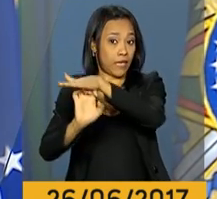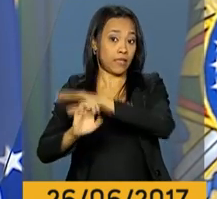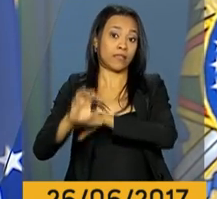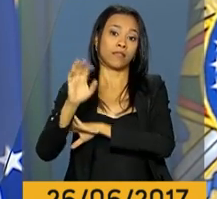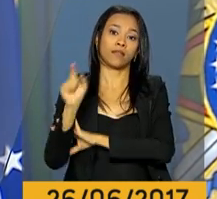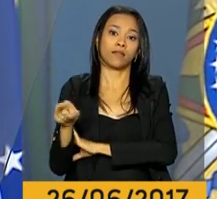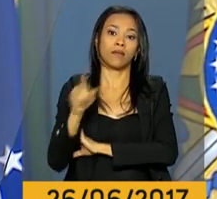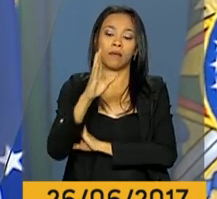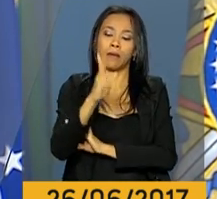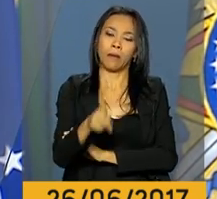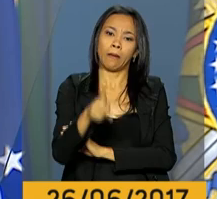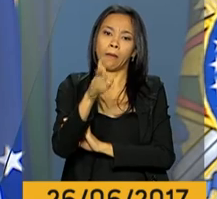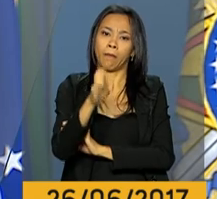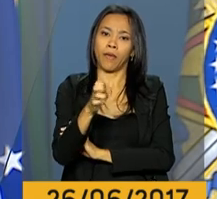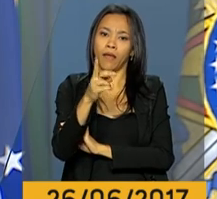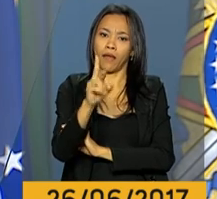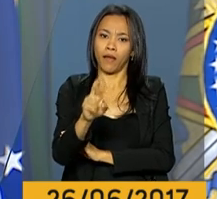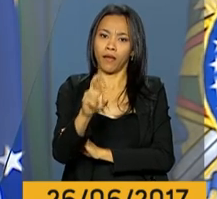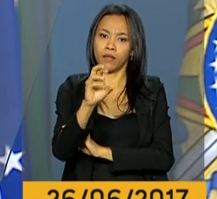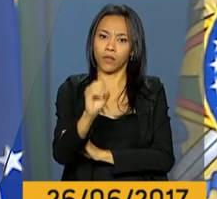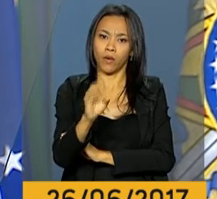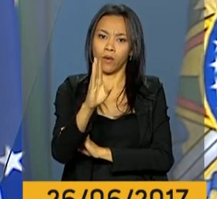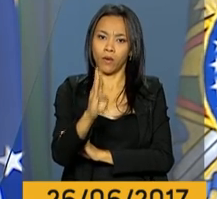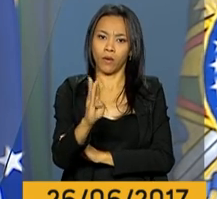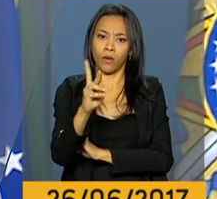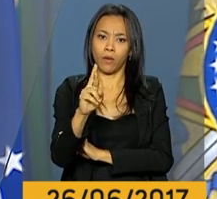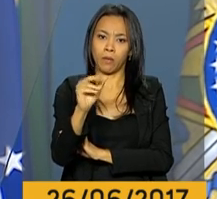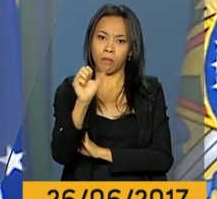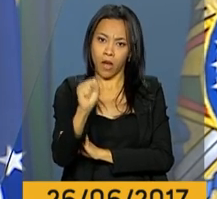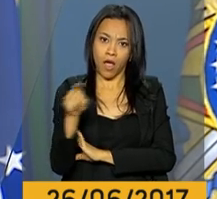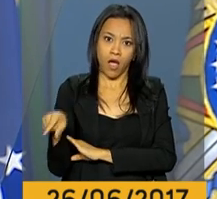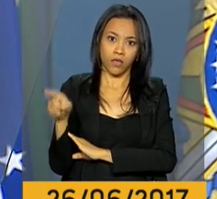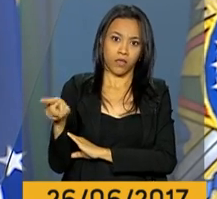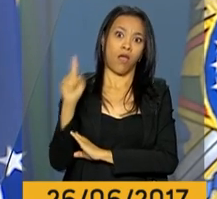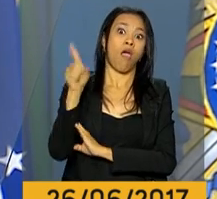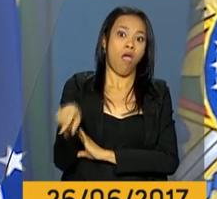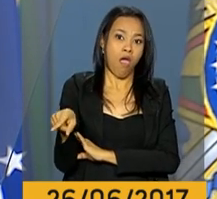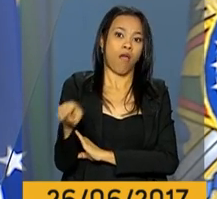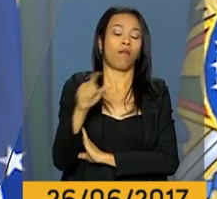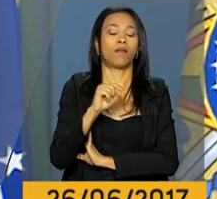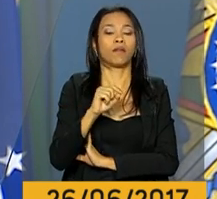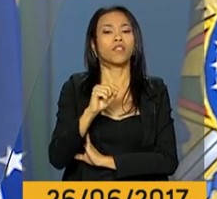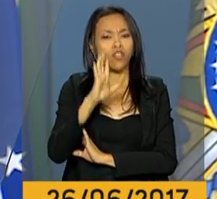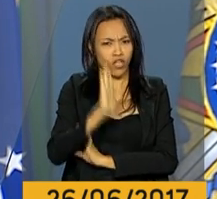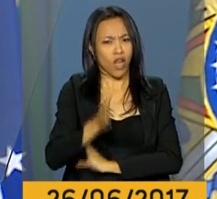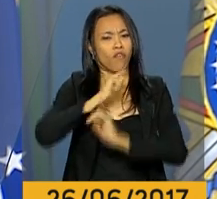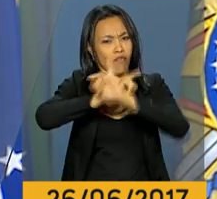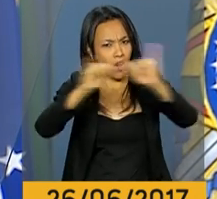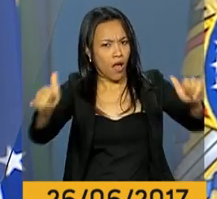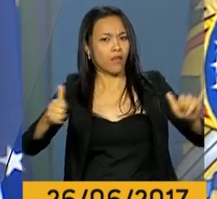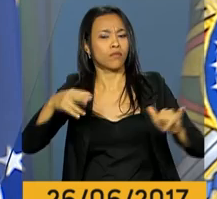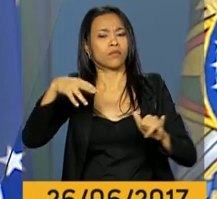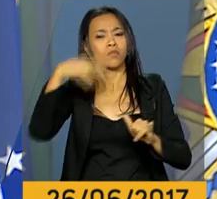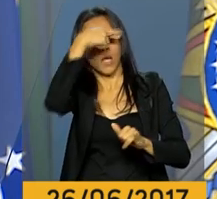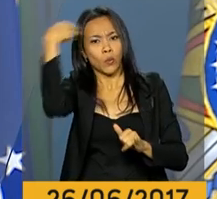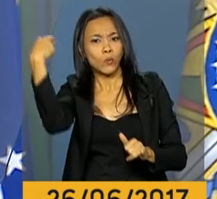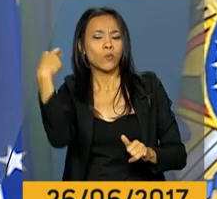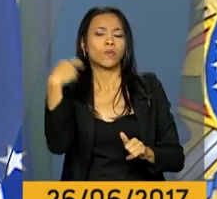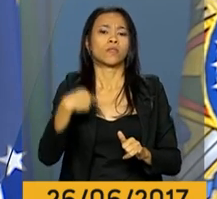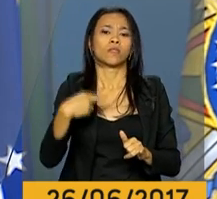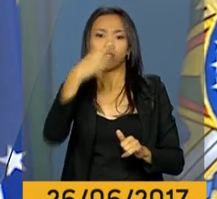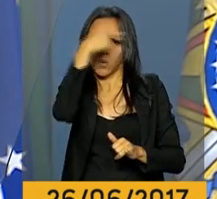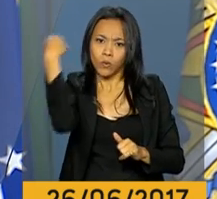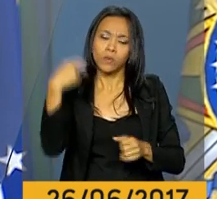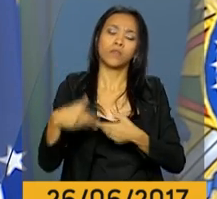garrafais eh tanto na Rússia como na Noruega né Eh Isto foi foi foi foi muito comentado porque as